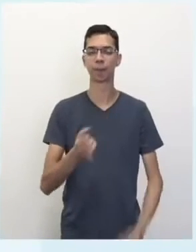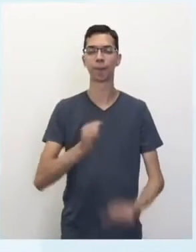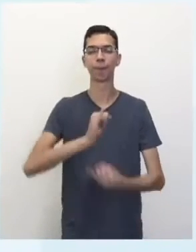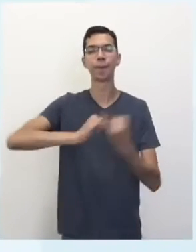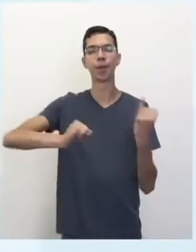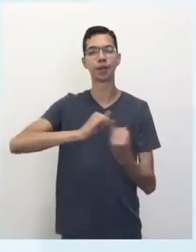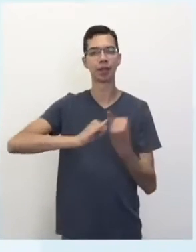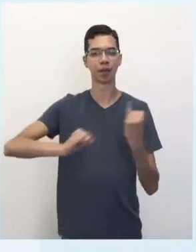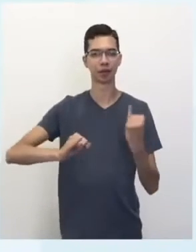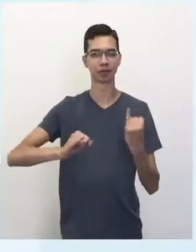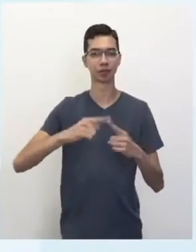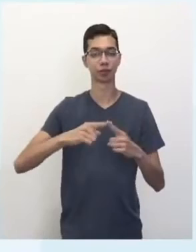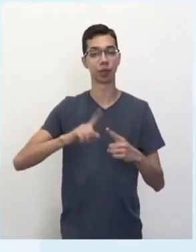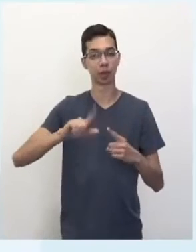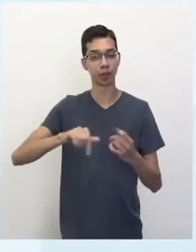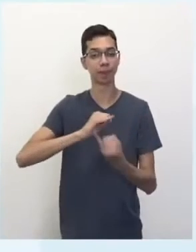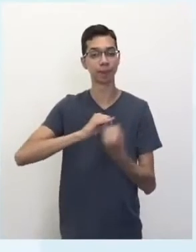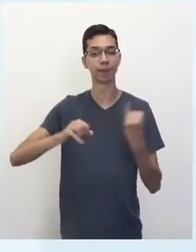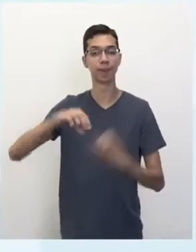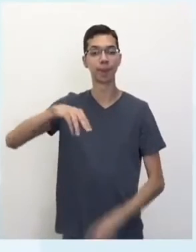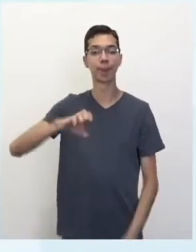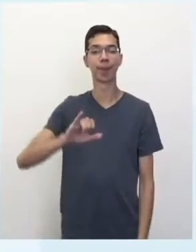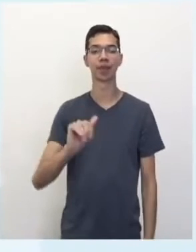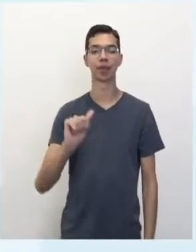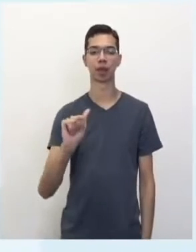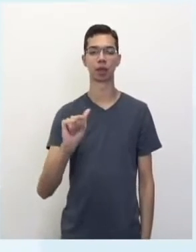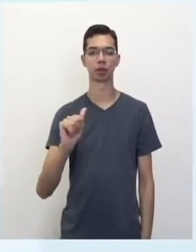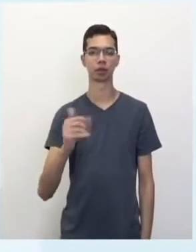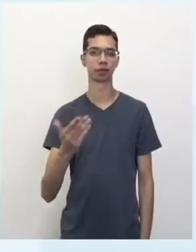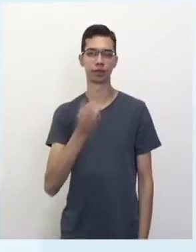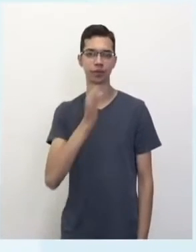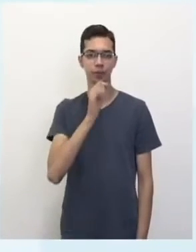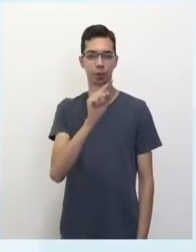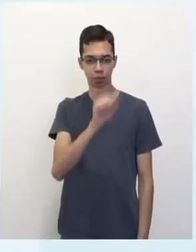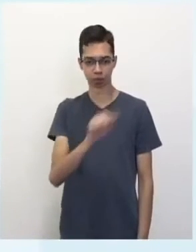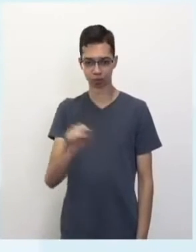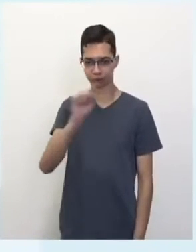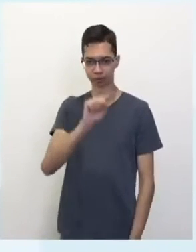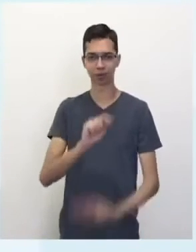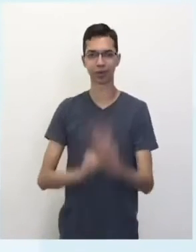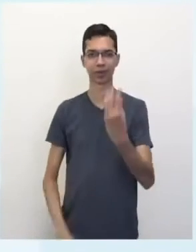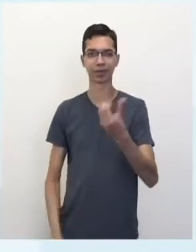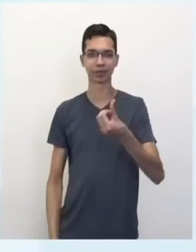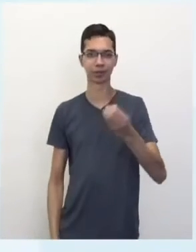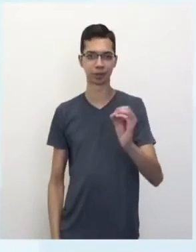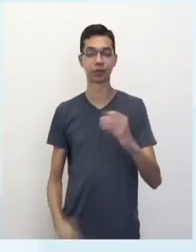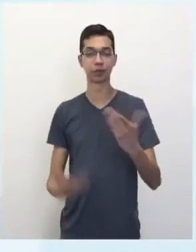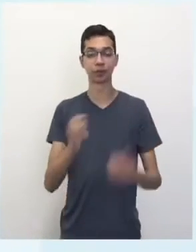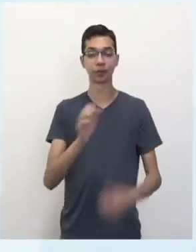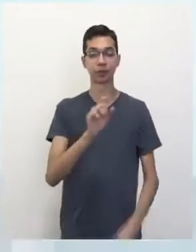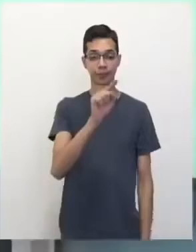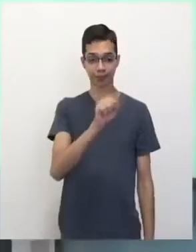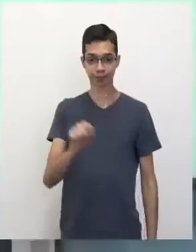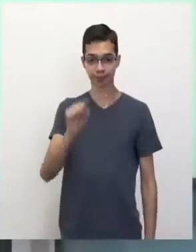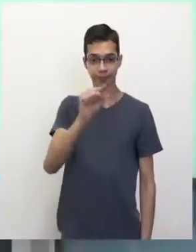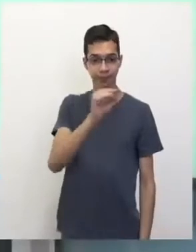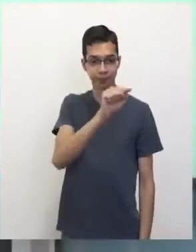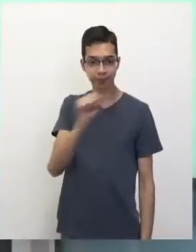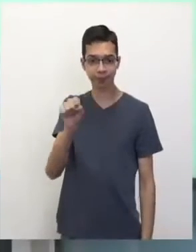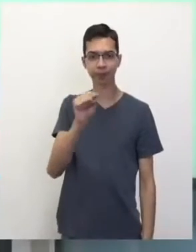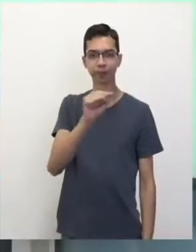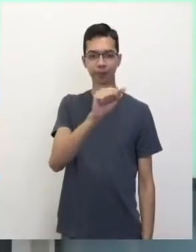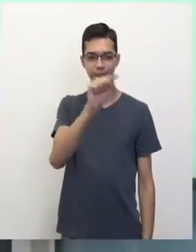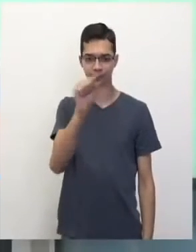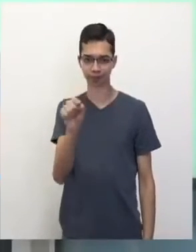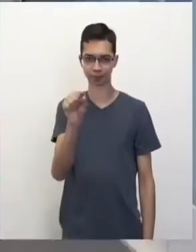se é meia, é metade. Então, meia volta, no caso aí, é 180 graus. Aí, como o professor é sem